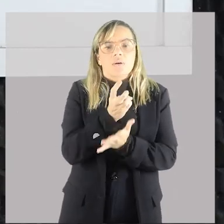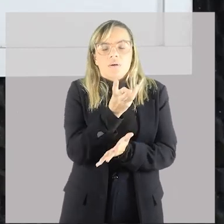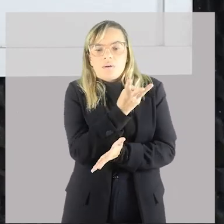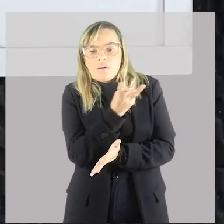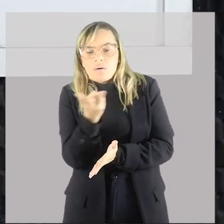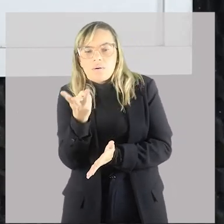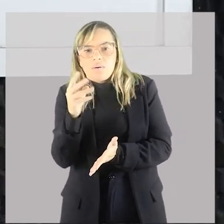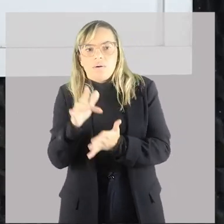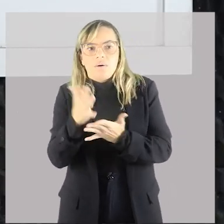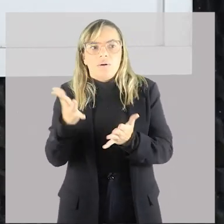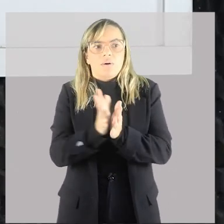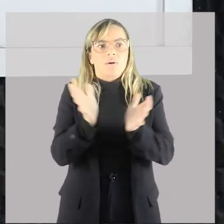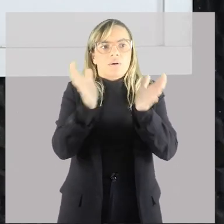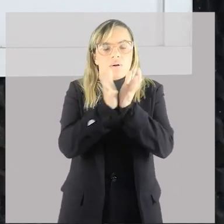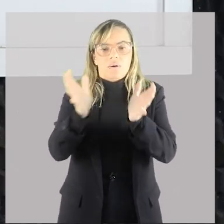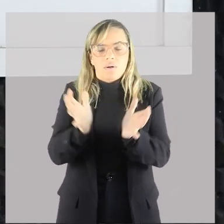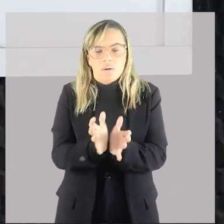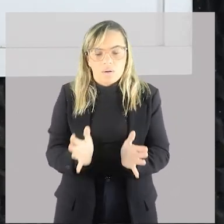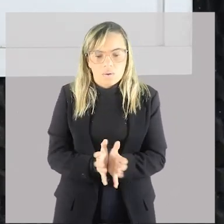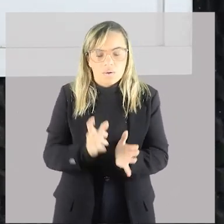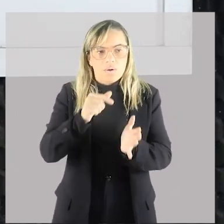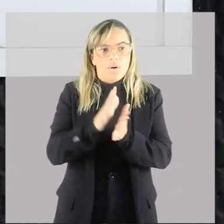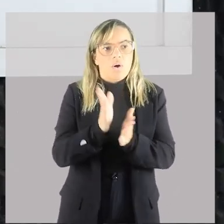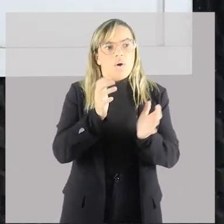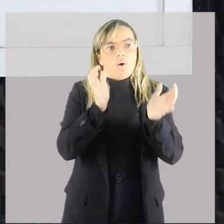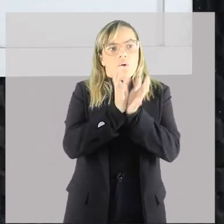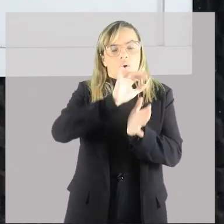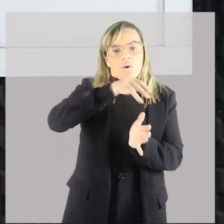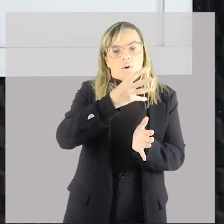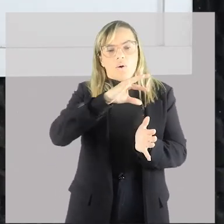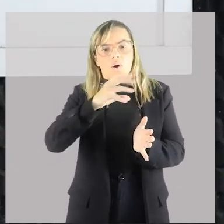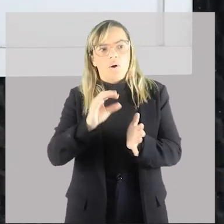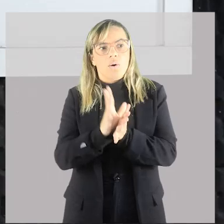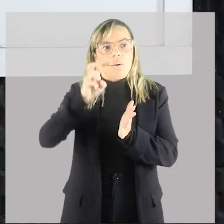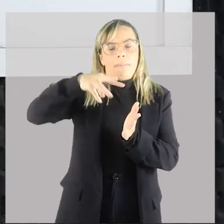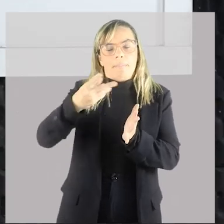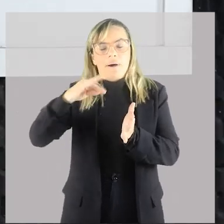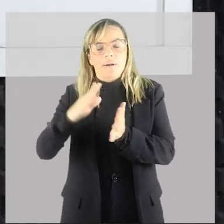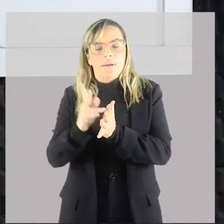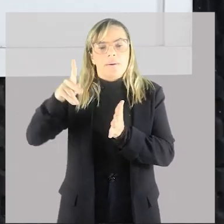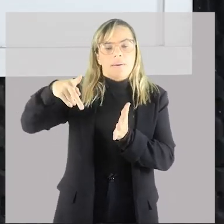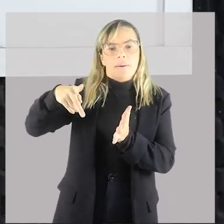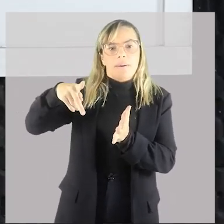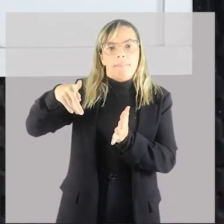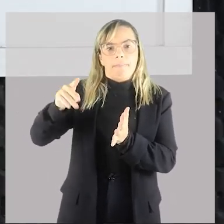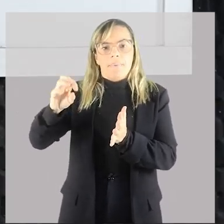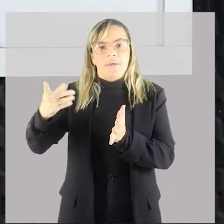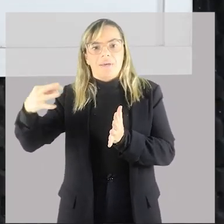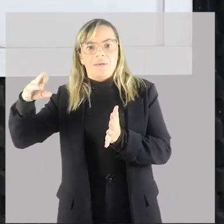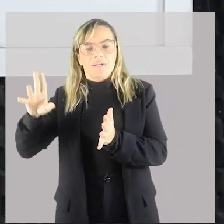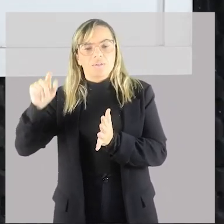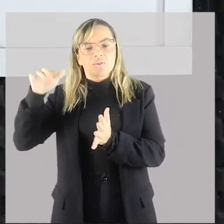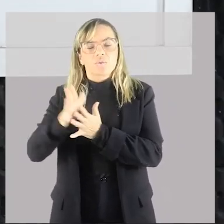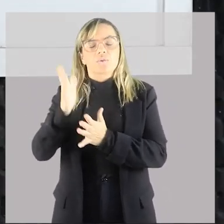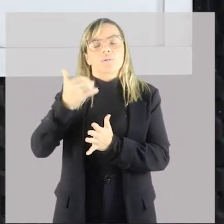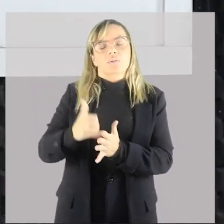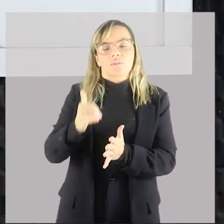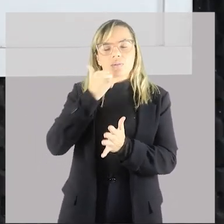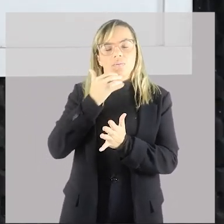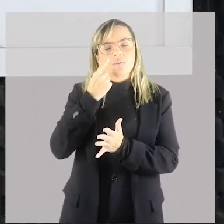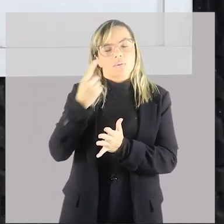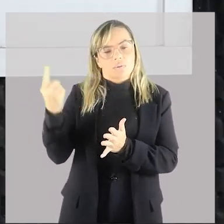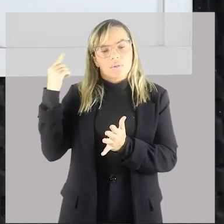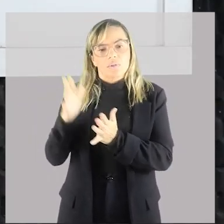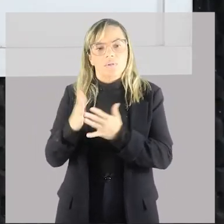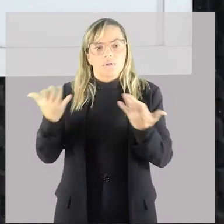três grupos de professores, se for João, Maria e José, e Pedro, desculpa. João, Maria e Pedro.